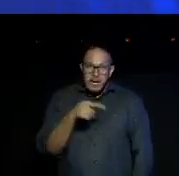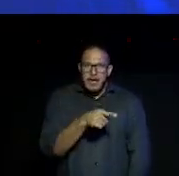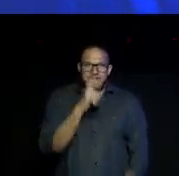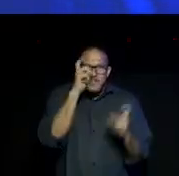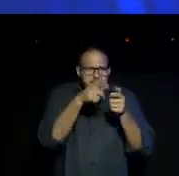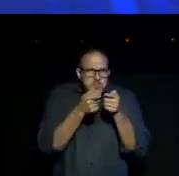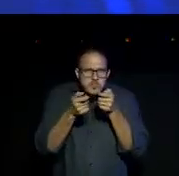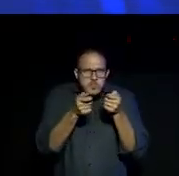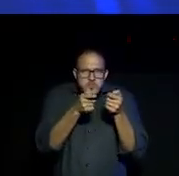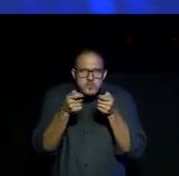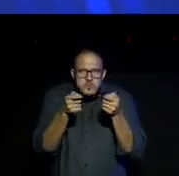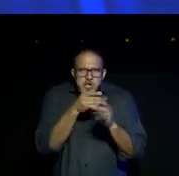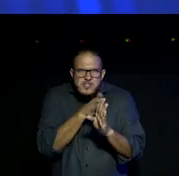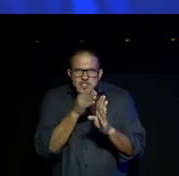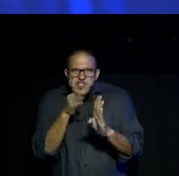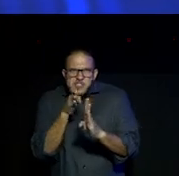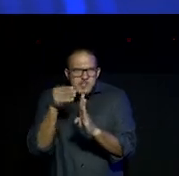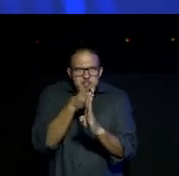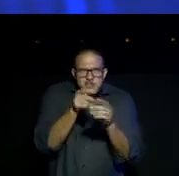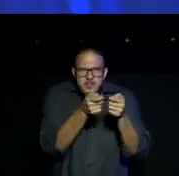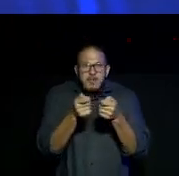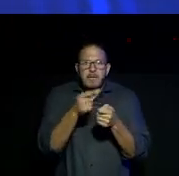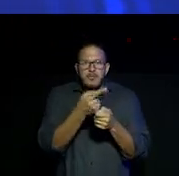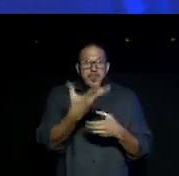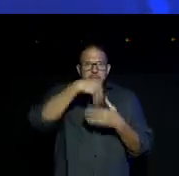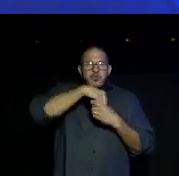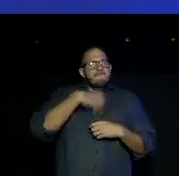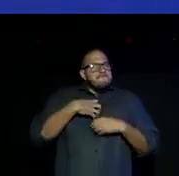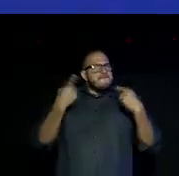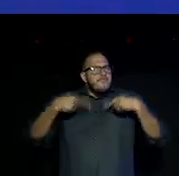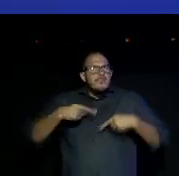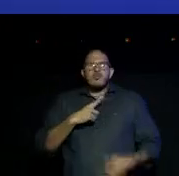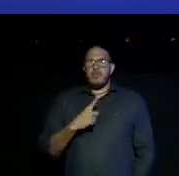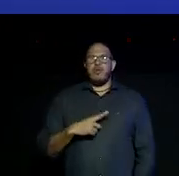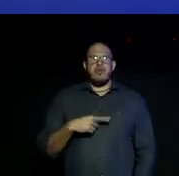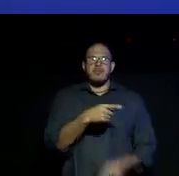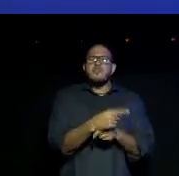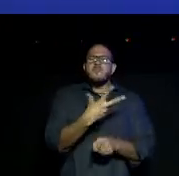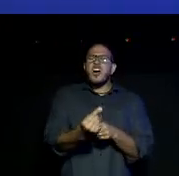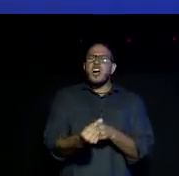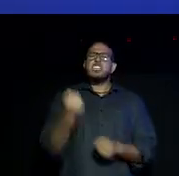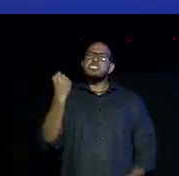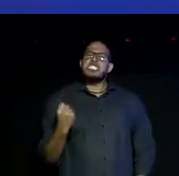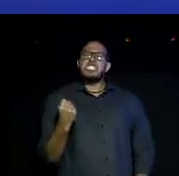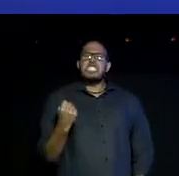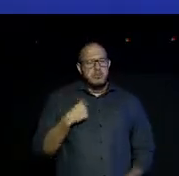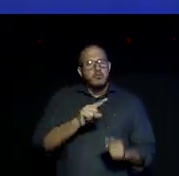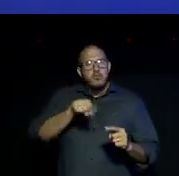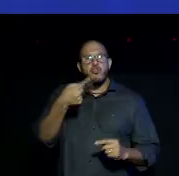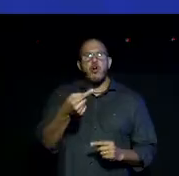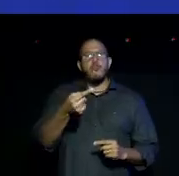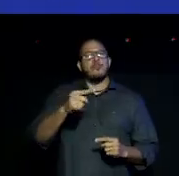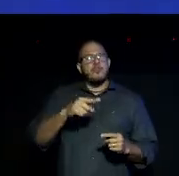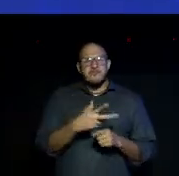de dificuldades, cheio de obstáculos. Por quê? Porque isso é desafio. Cada vez que ele vence esses desafios, ele pula para um